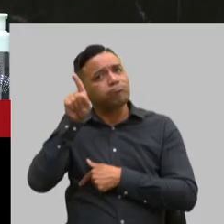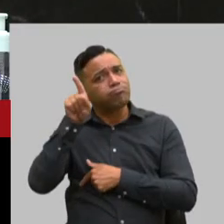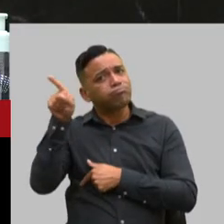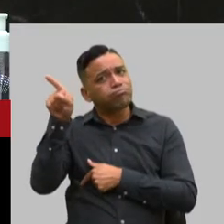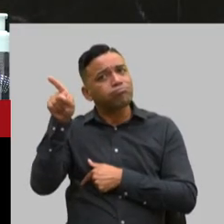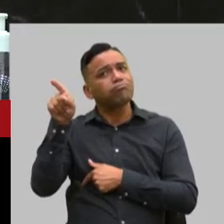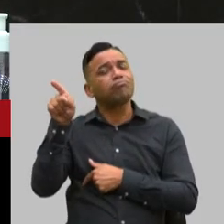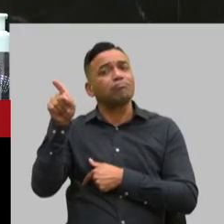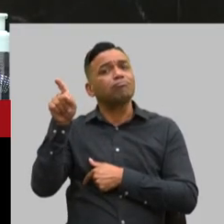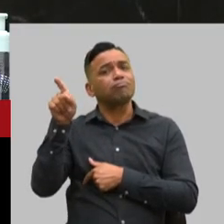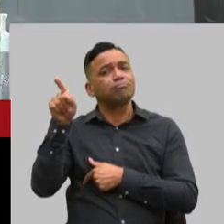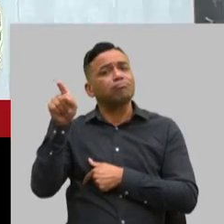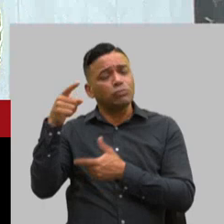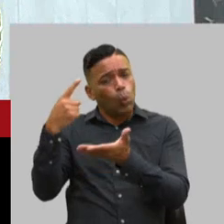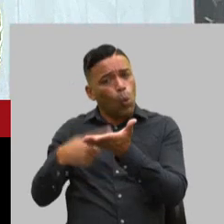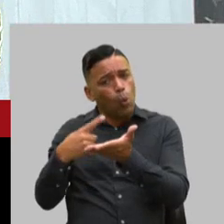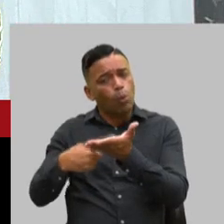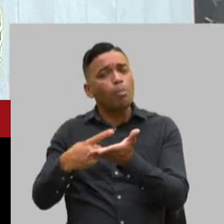região missionária.